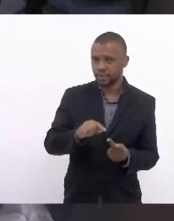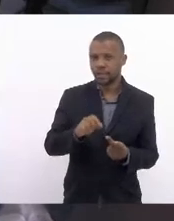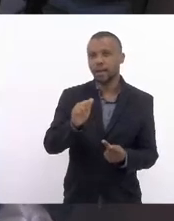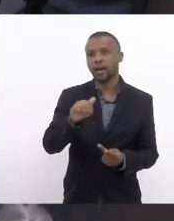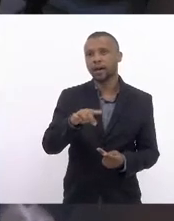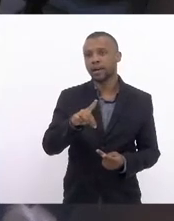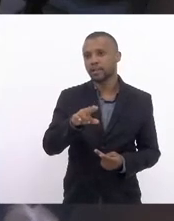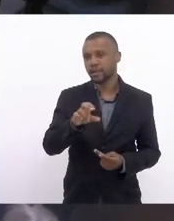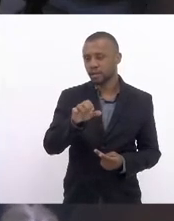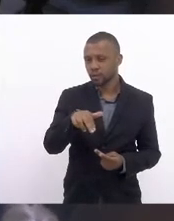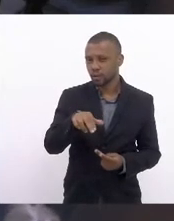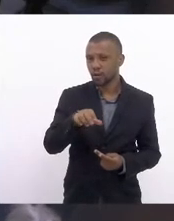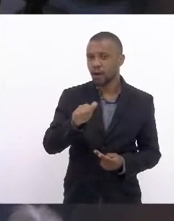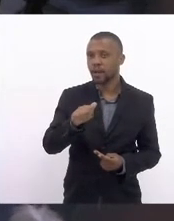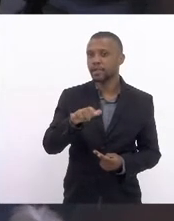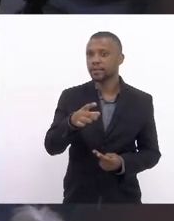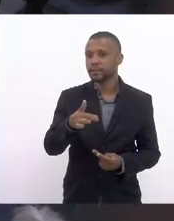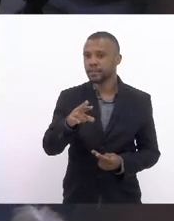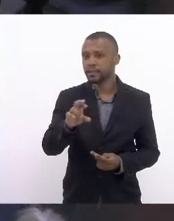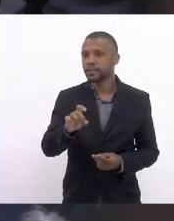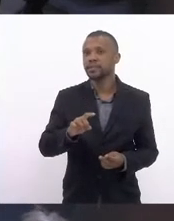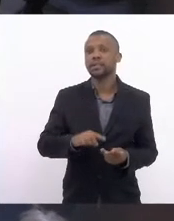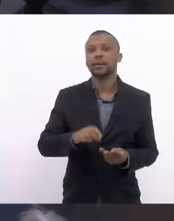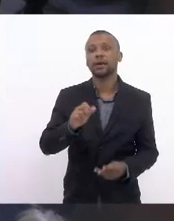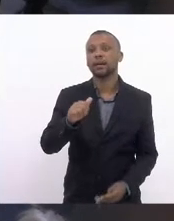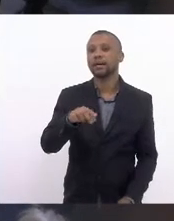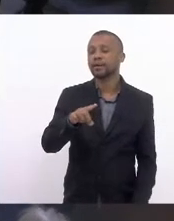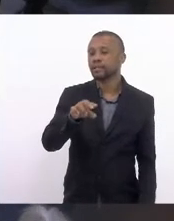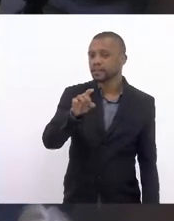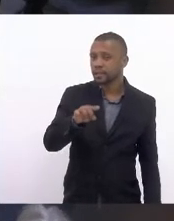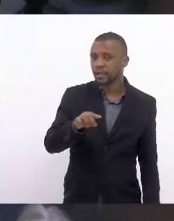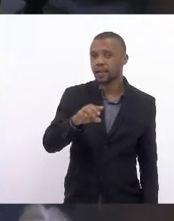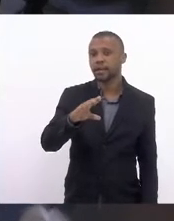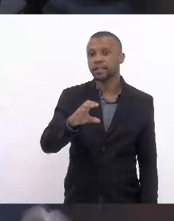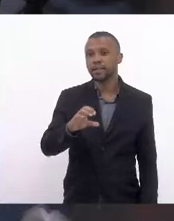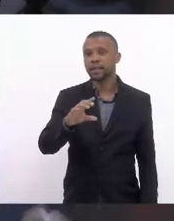Anderson Alexandre, deputado André Ciliano,